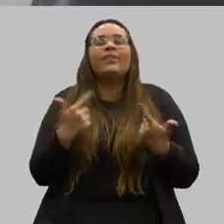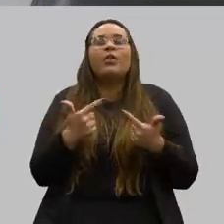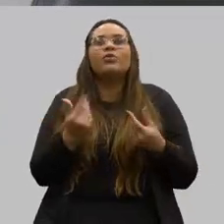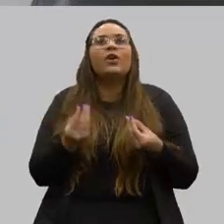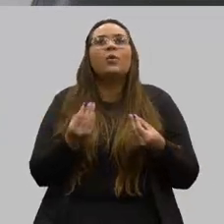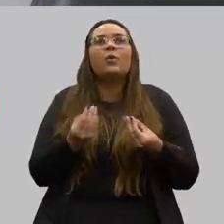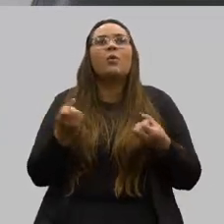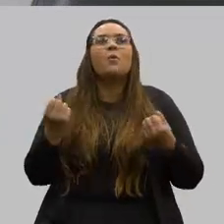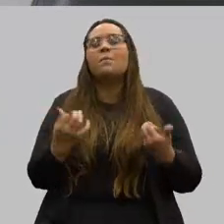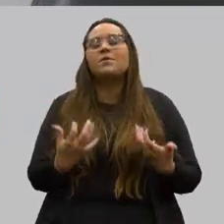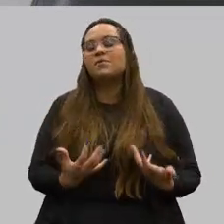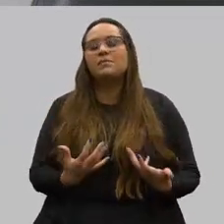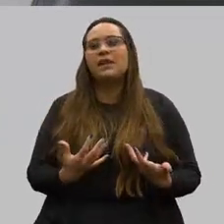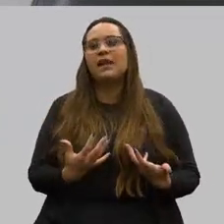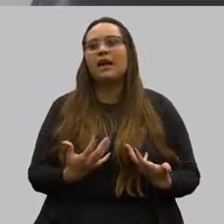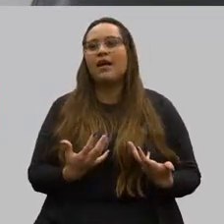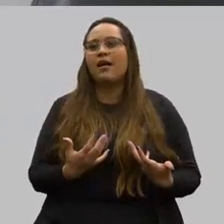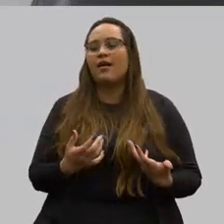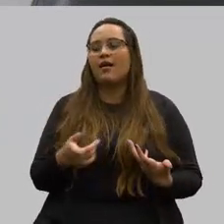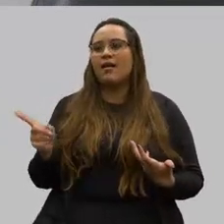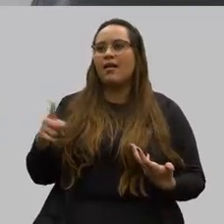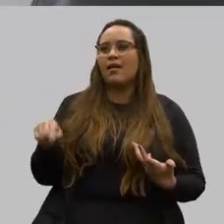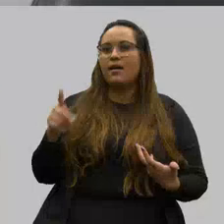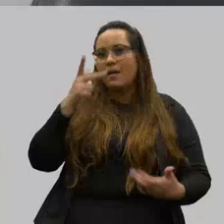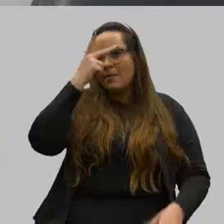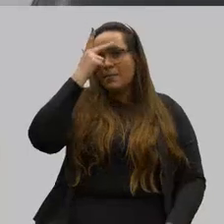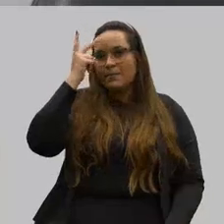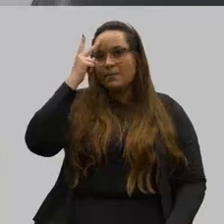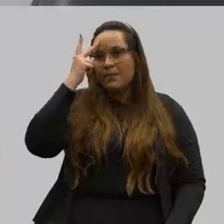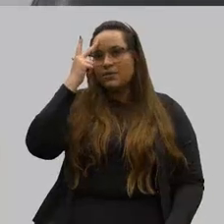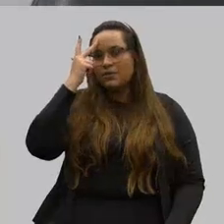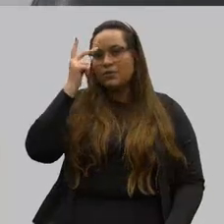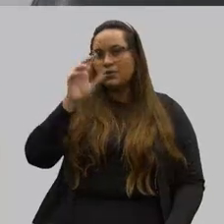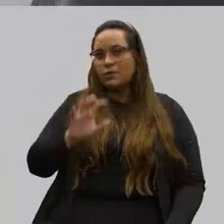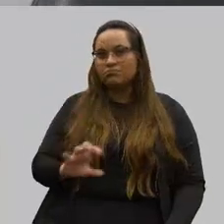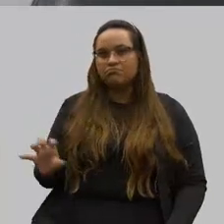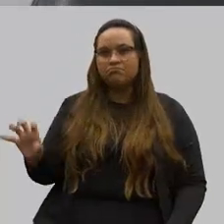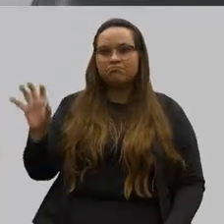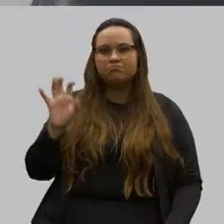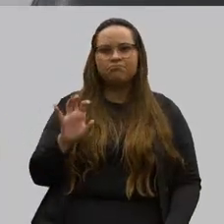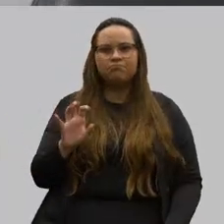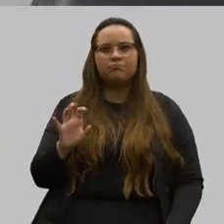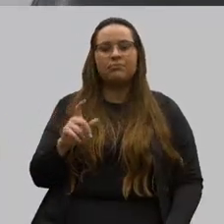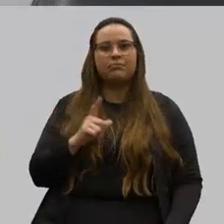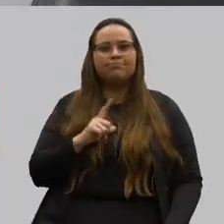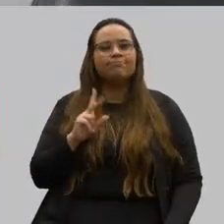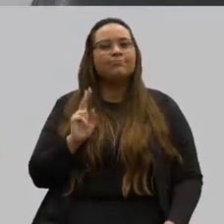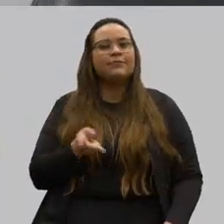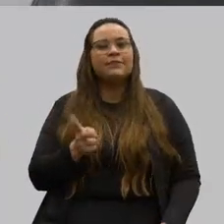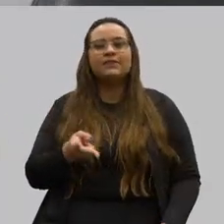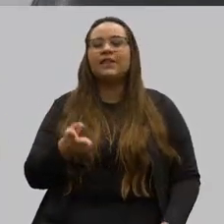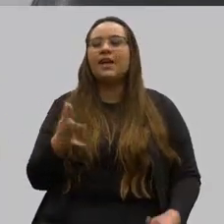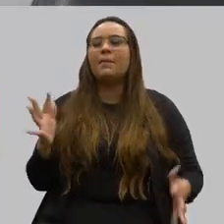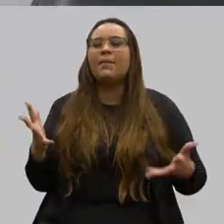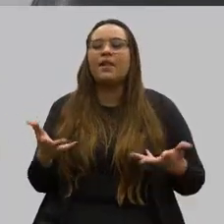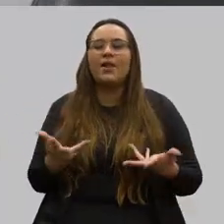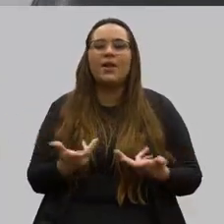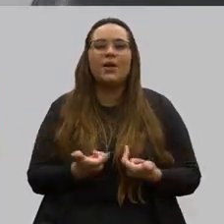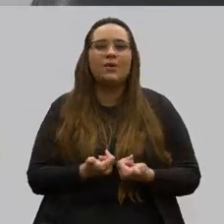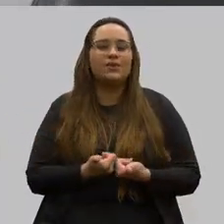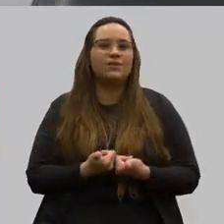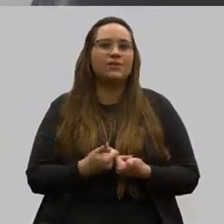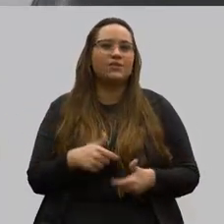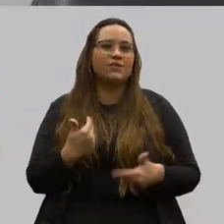município que eu acho e da região que não elogie o cuidado de todos os agentes que